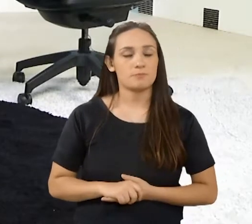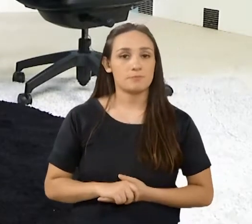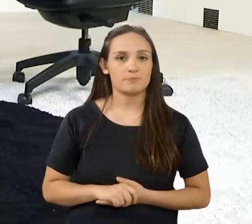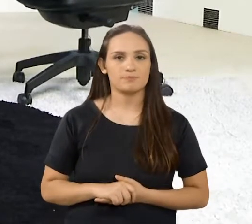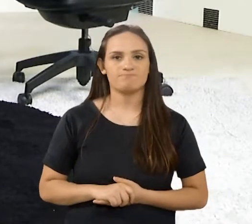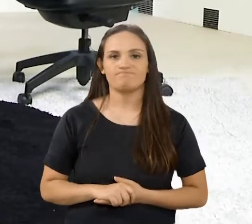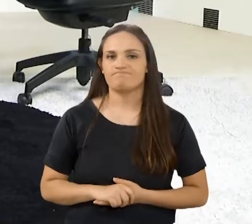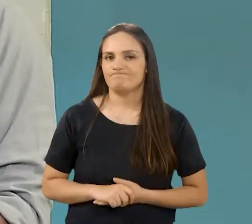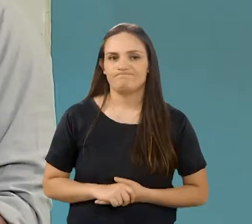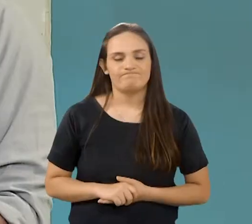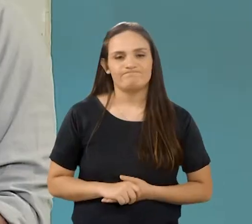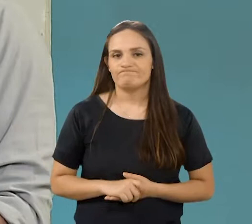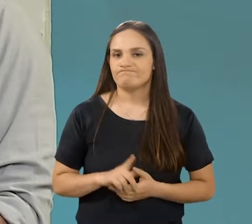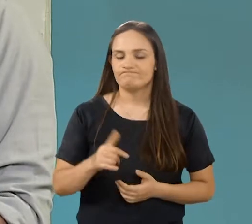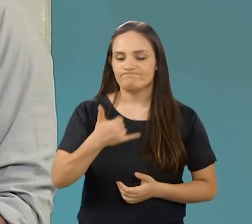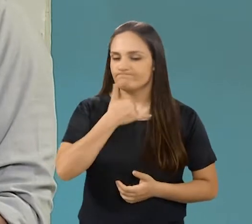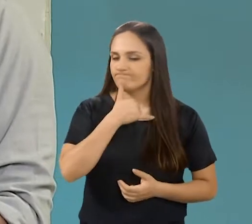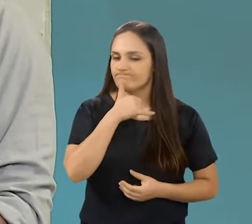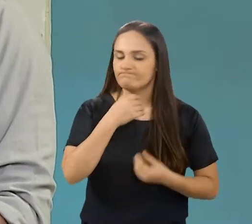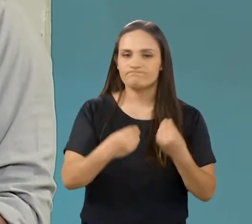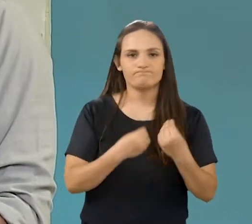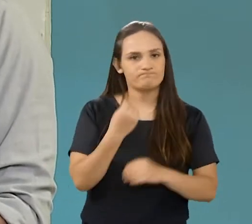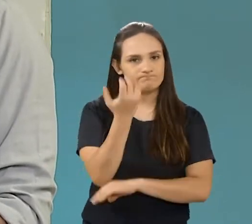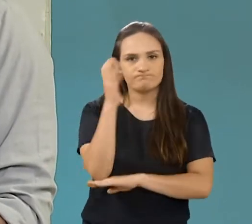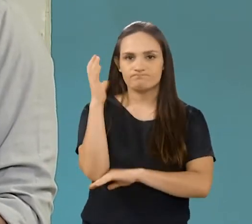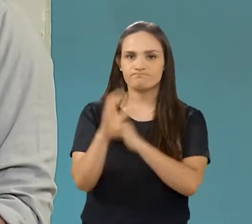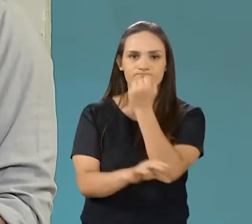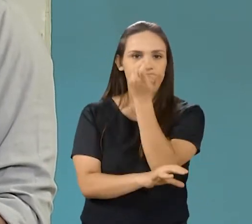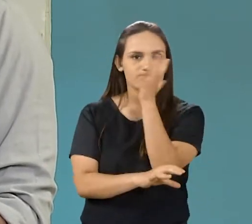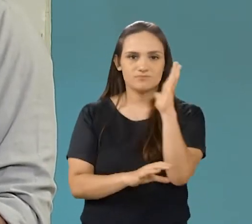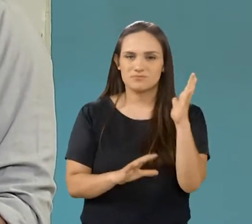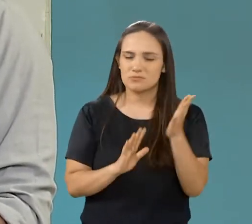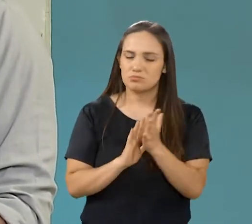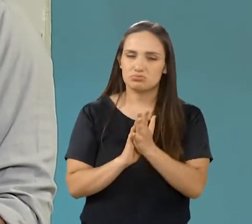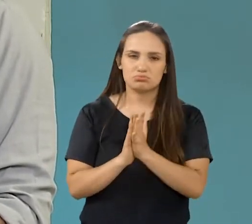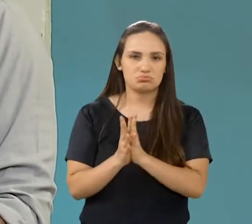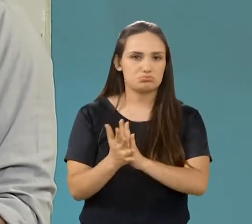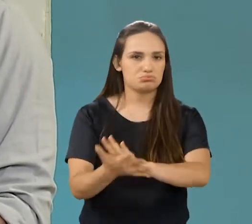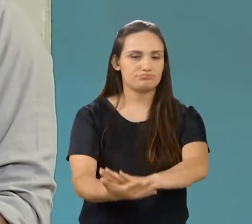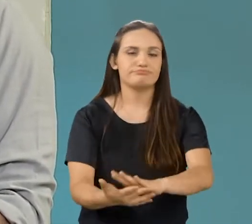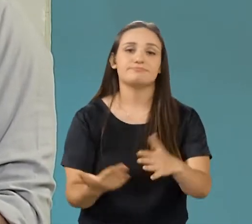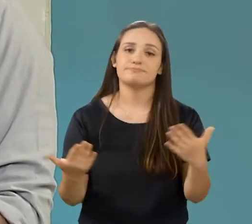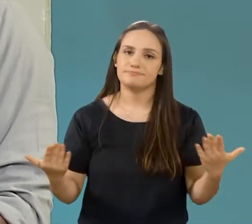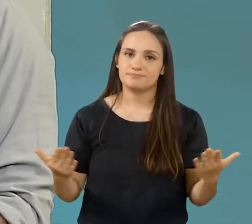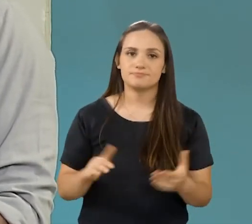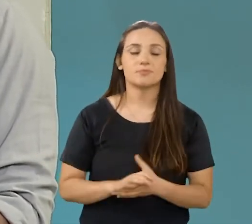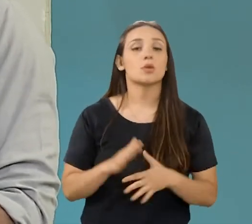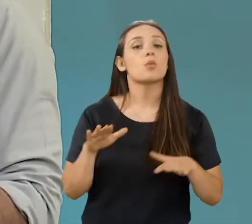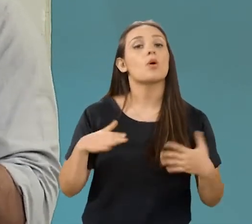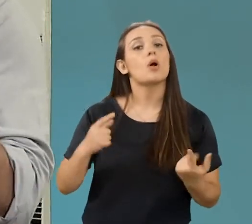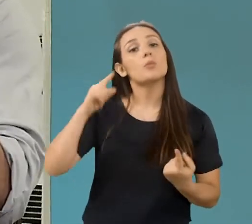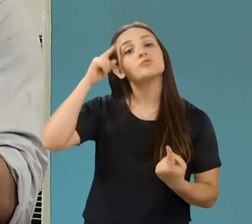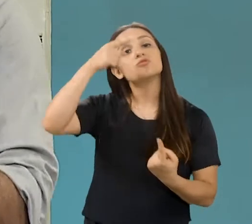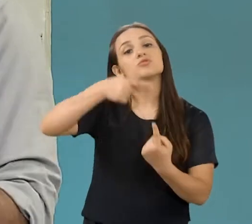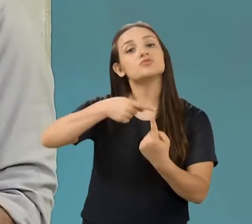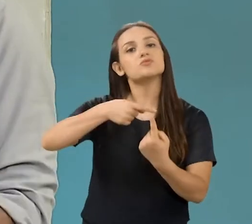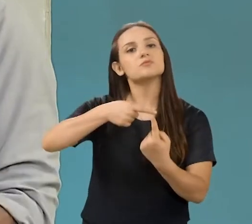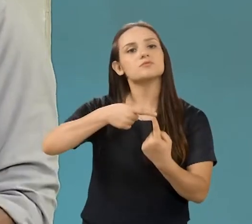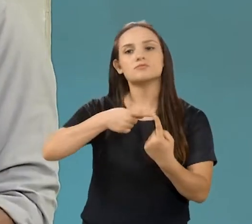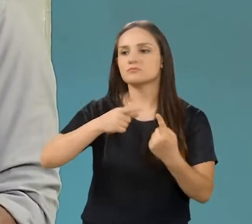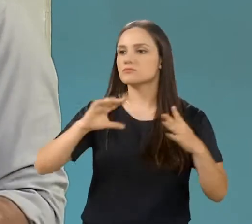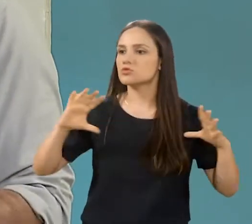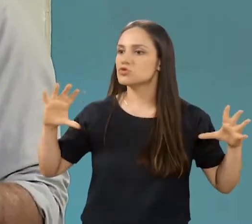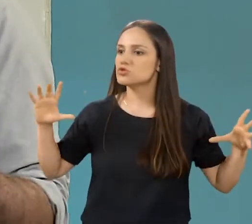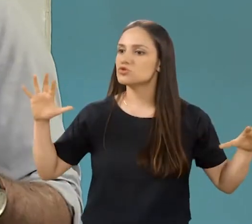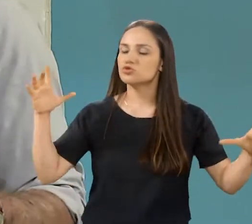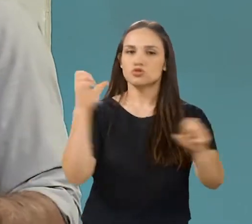um desastre mesmo, de fato, ambiental que nós vivemos, né? E, assim, então, o nosso objetivo, nesse momento, é tentar empregar todas as forças, como o secretário